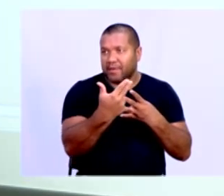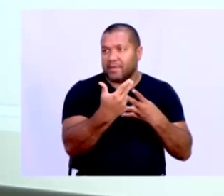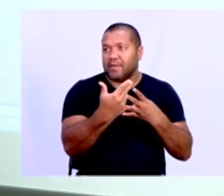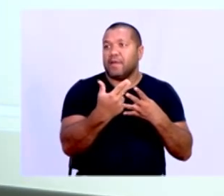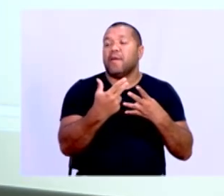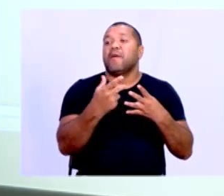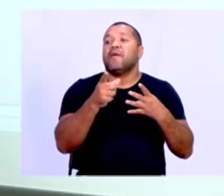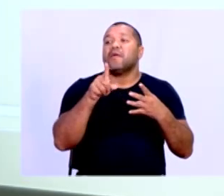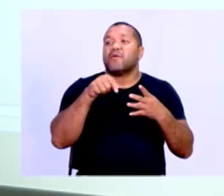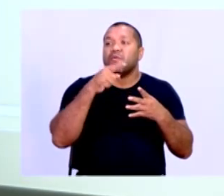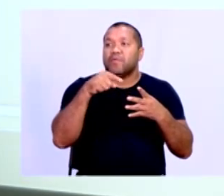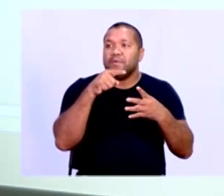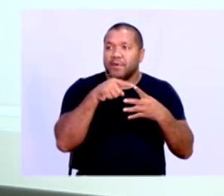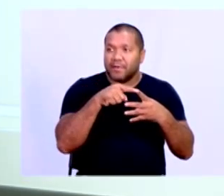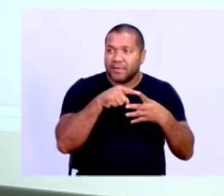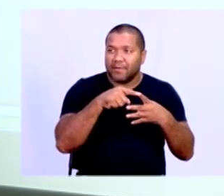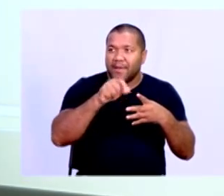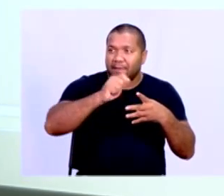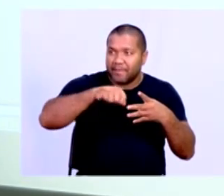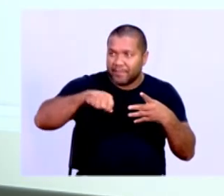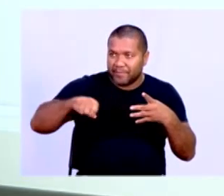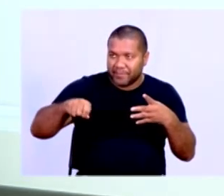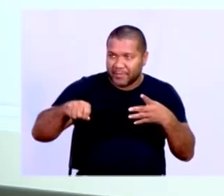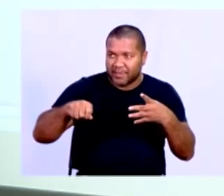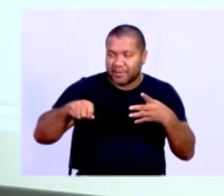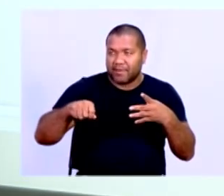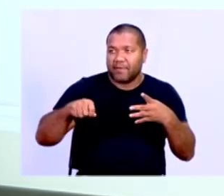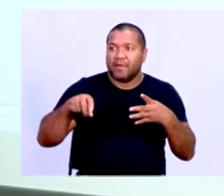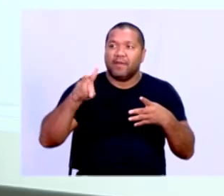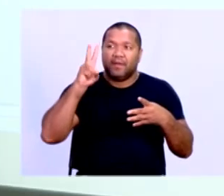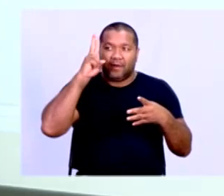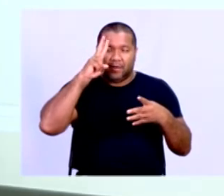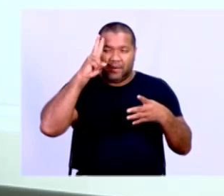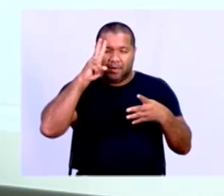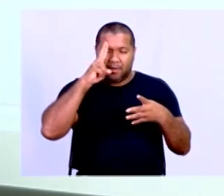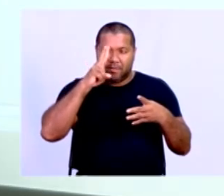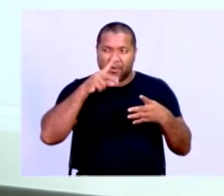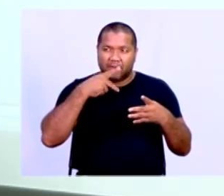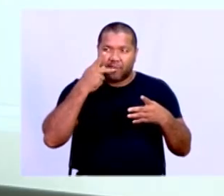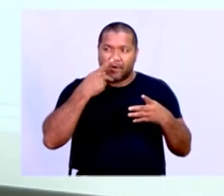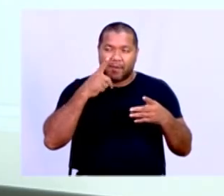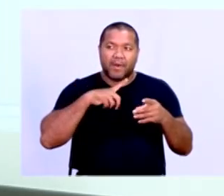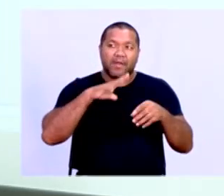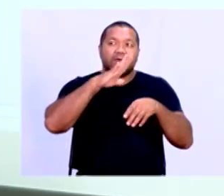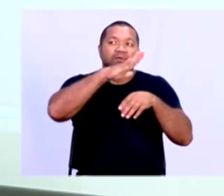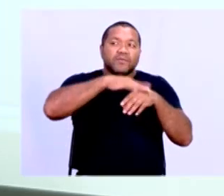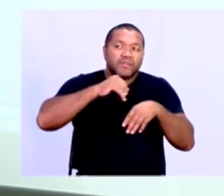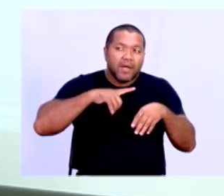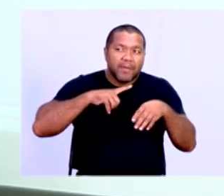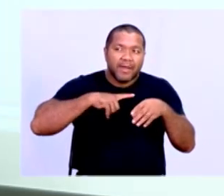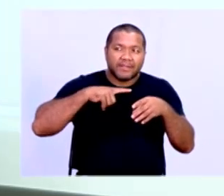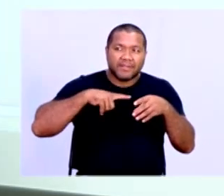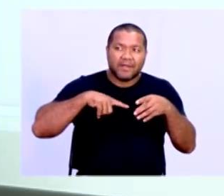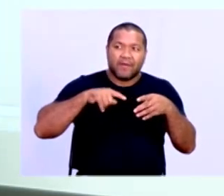operação escrever. Lembram que eu falei, para que eu chame essa operação, para que